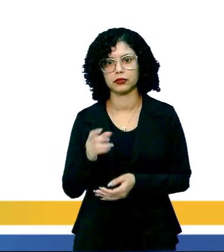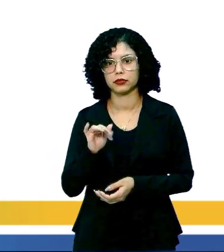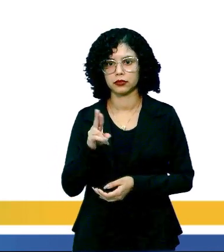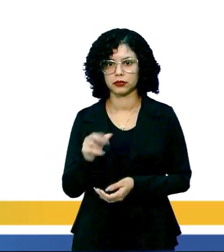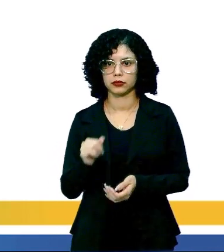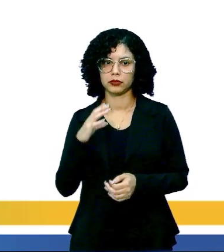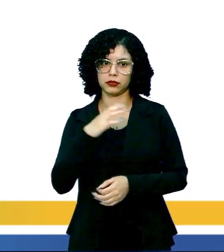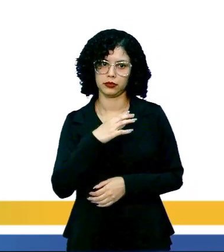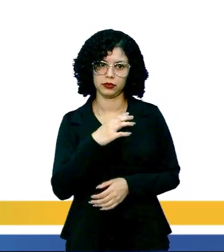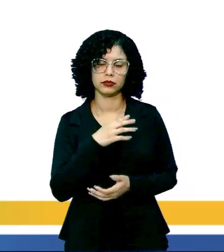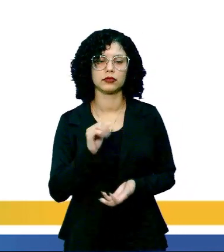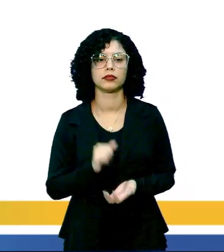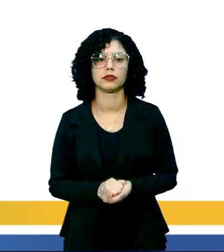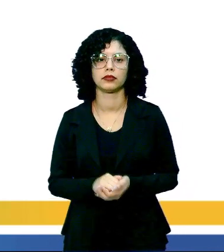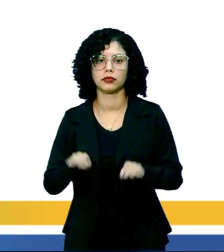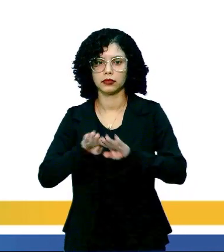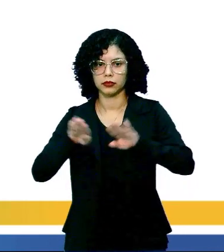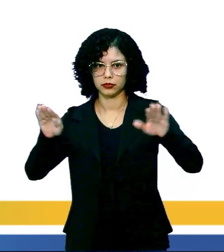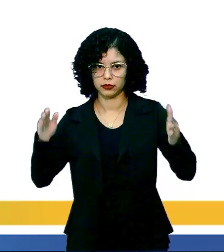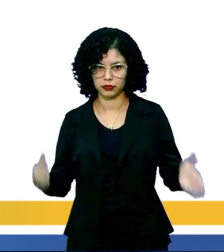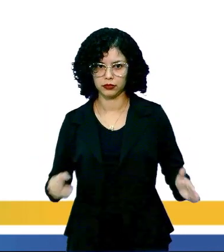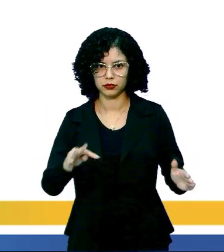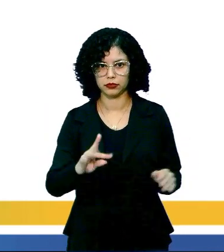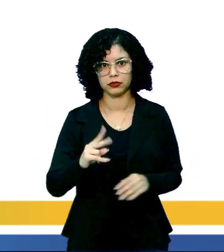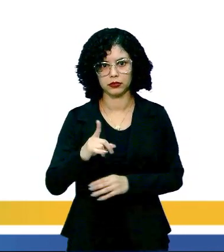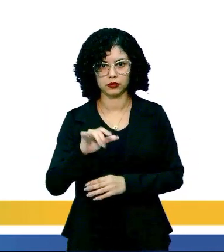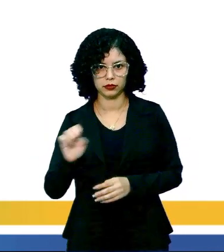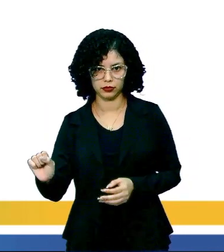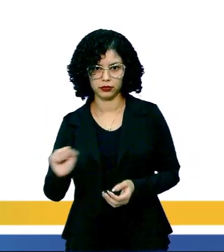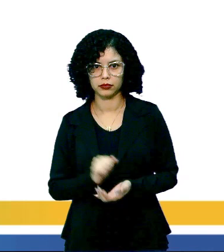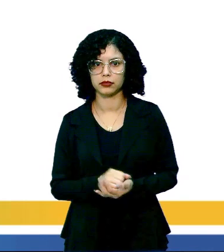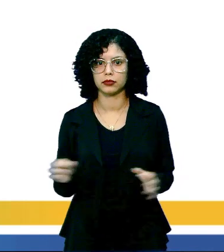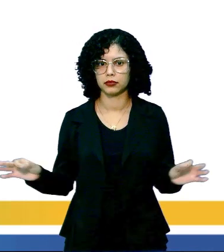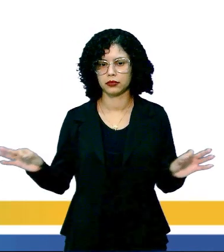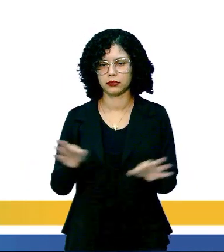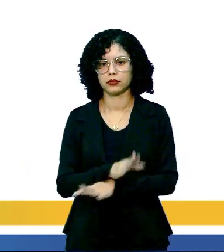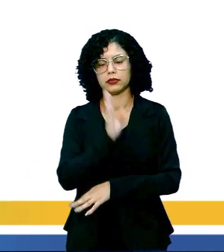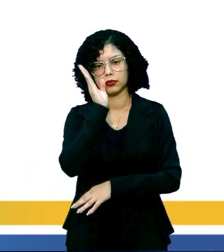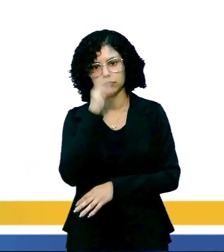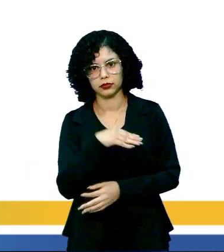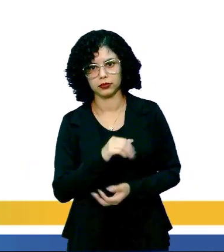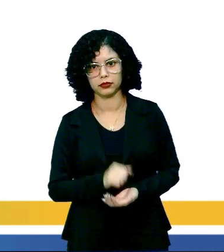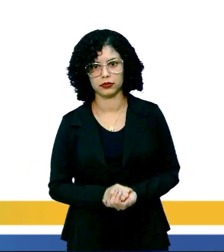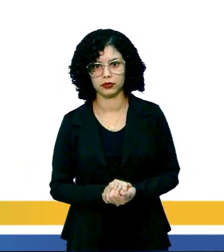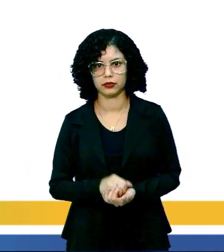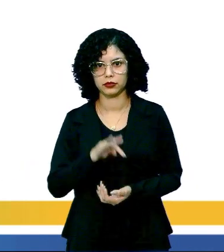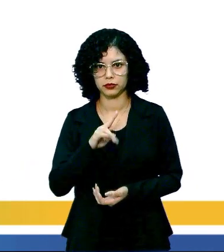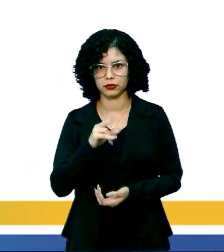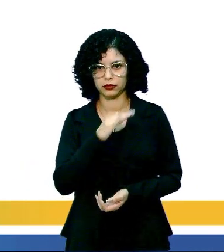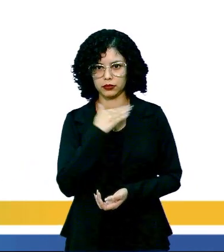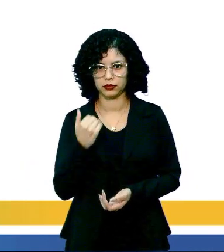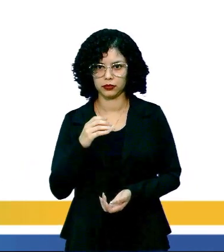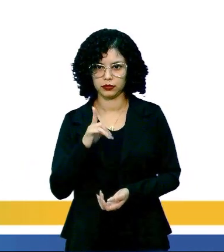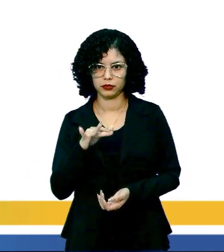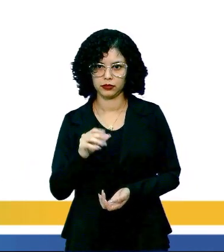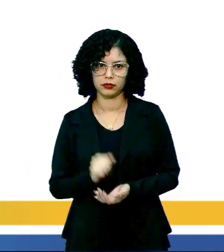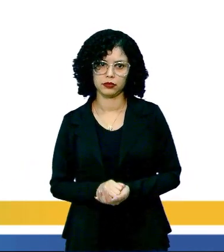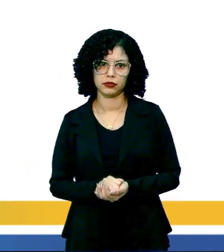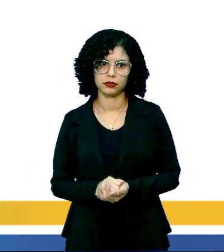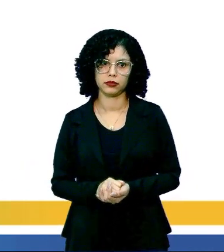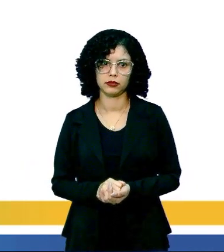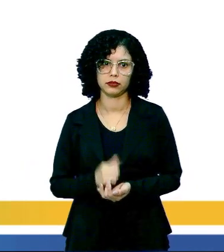a primeira ótica da cidade, com a balconista topless. Acabara mal. Morte é de